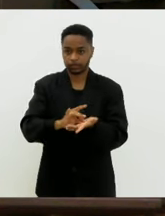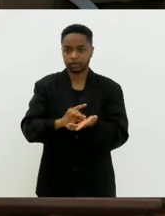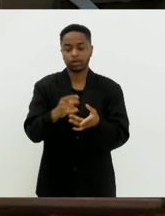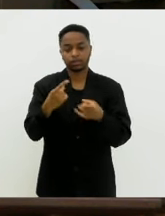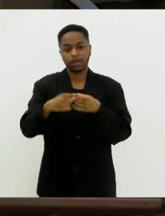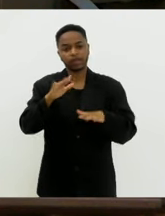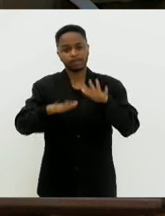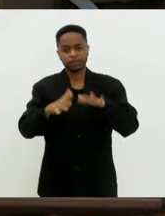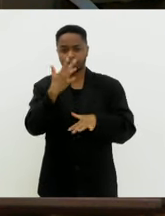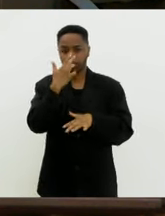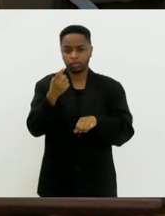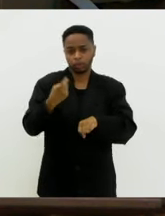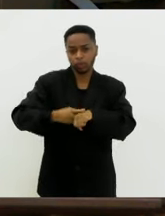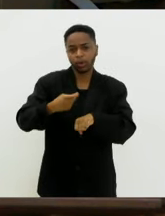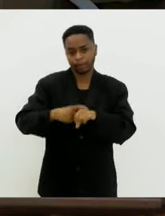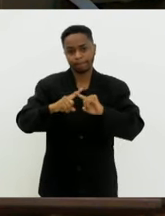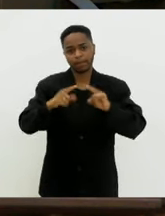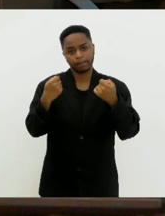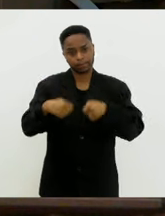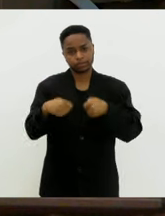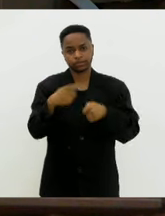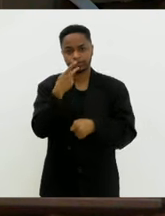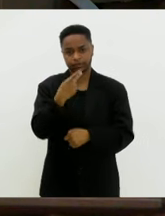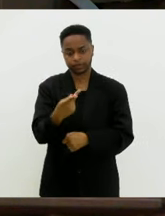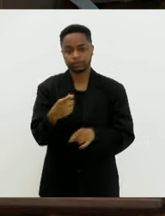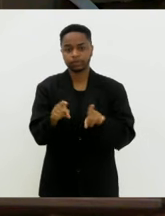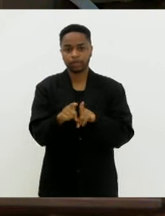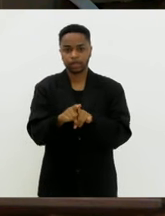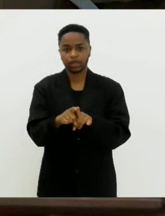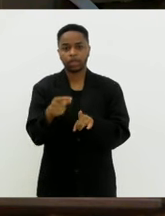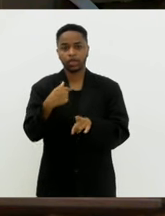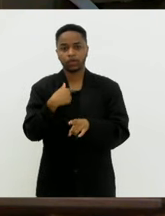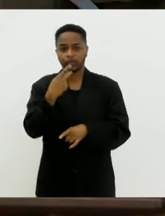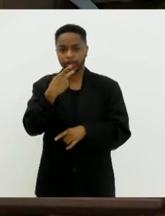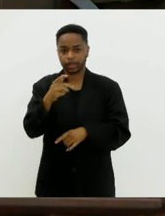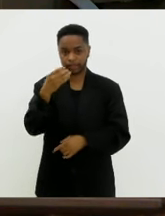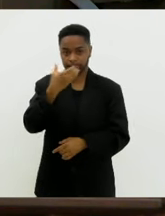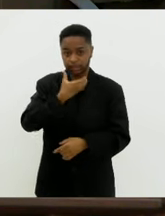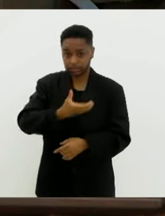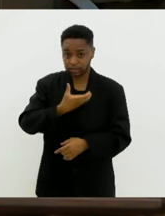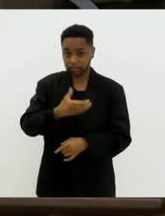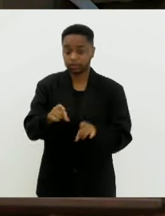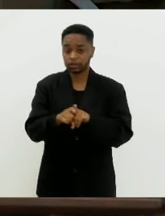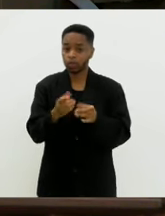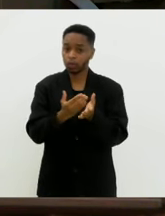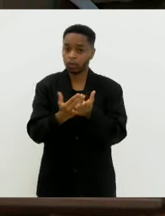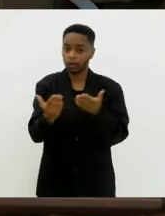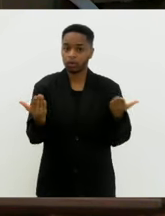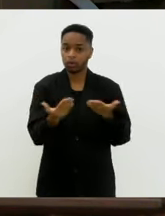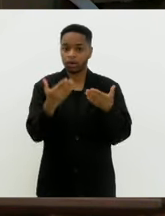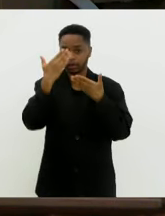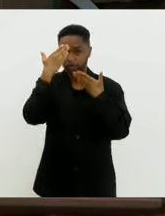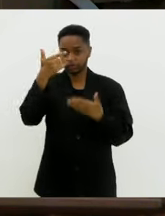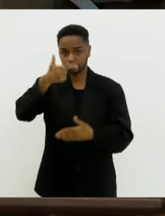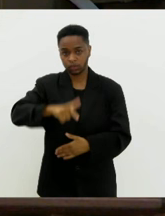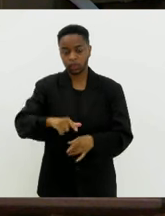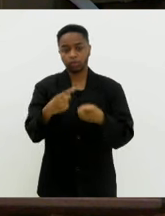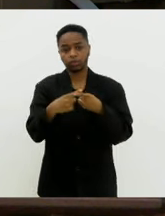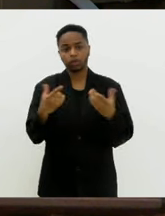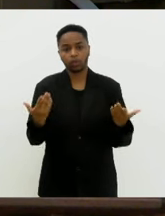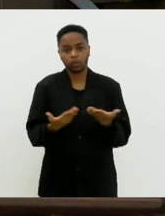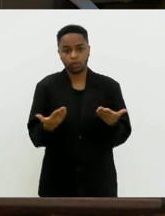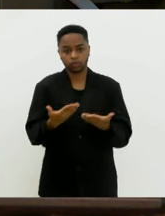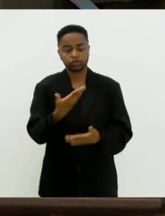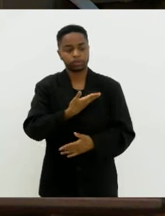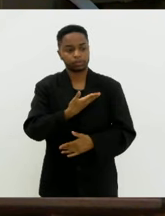seja. Eu, assim como encerrei em dezembro, inicio agradecendo mais uma vez, porque hoje, companheiro Dionísio,